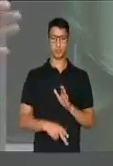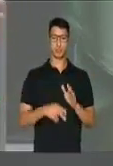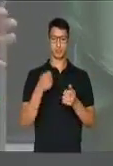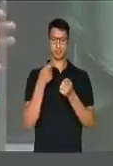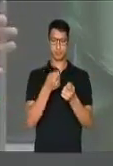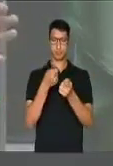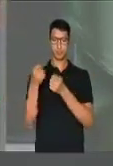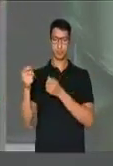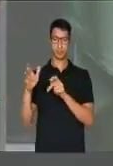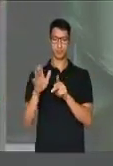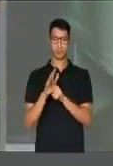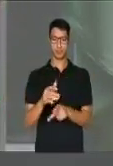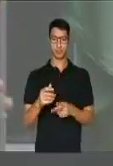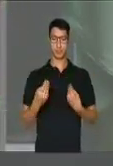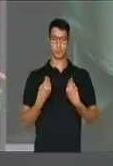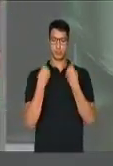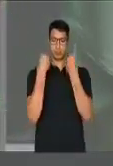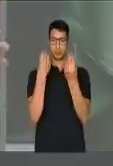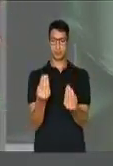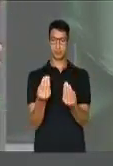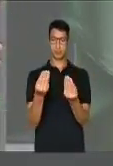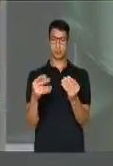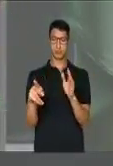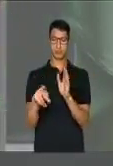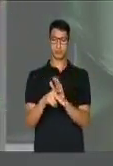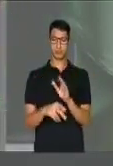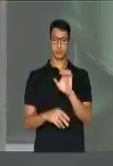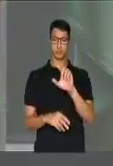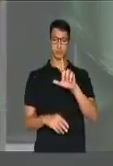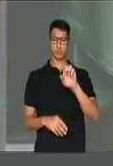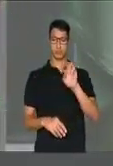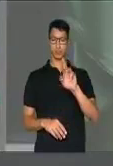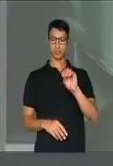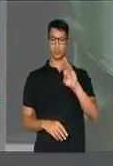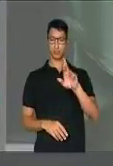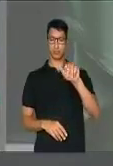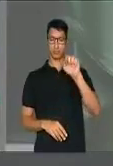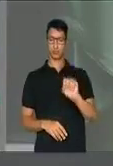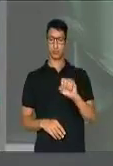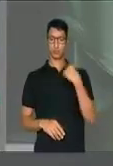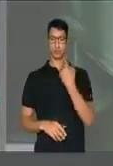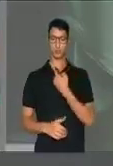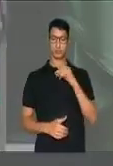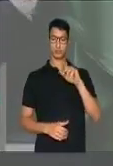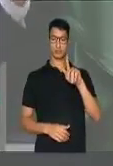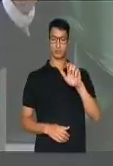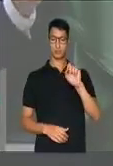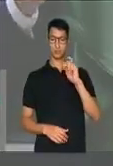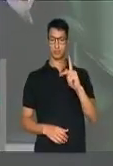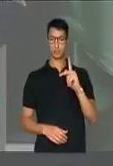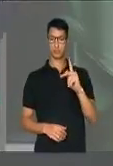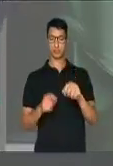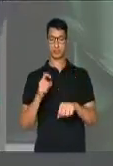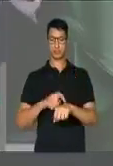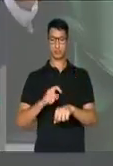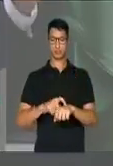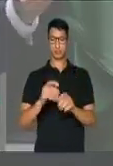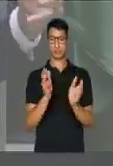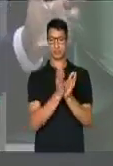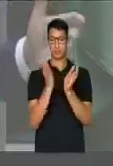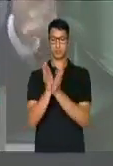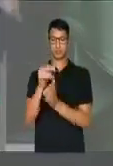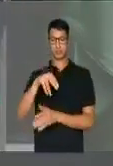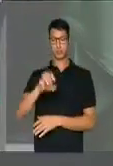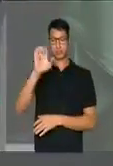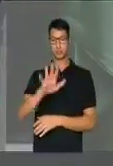essa tentativa de entregar a Eletrobras, entregar a nossa Chesf. Está na hora da